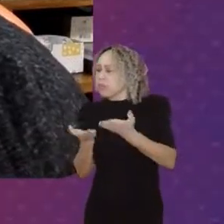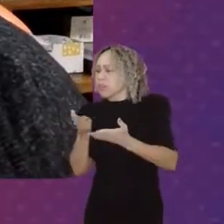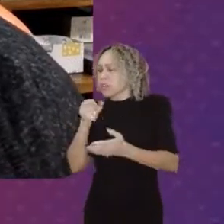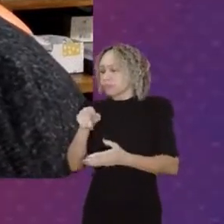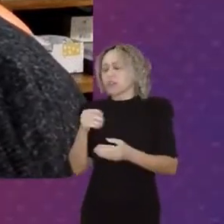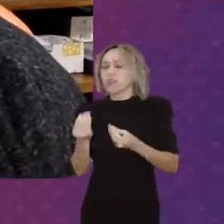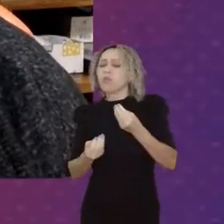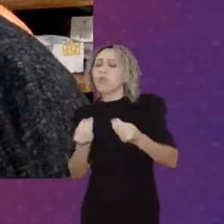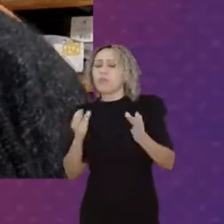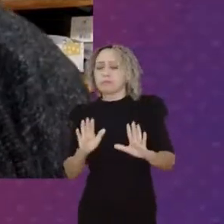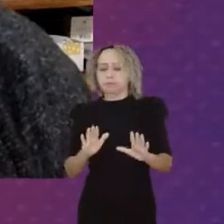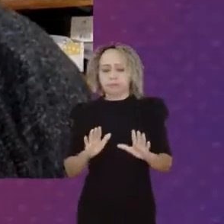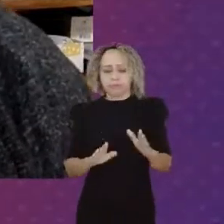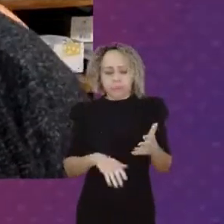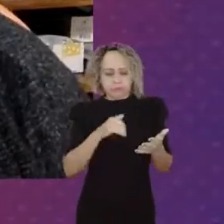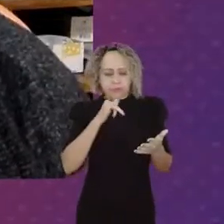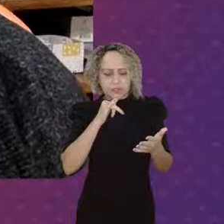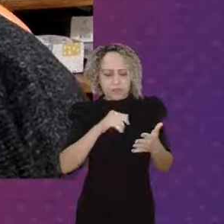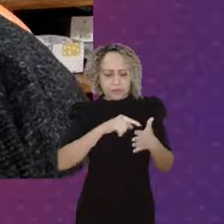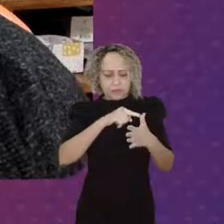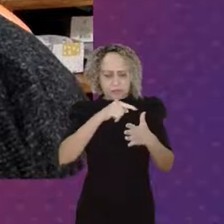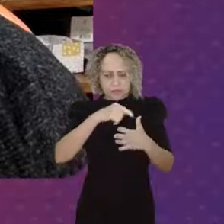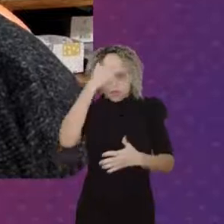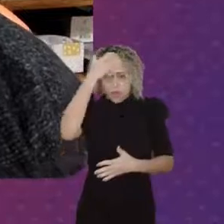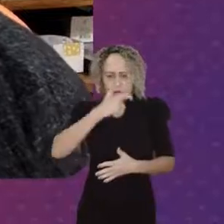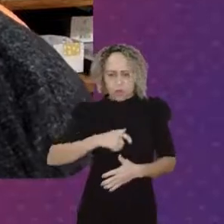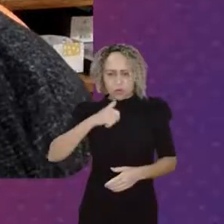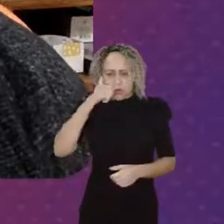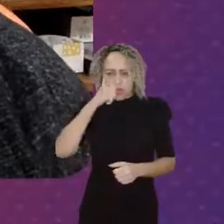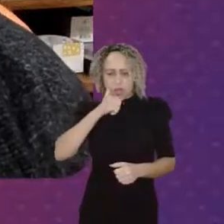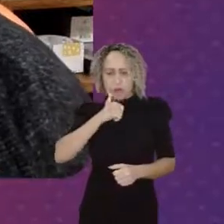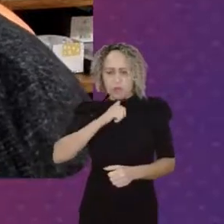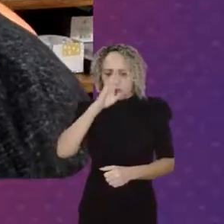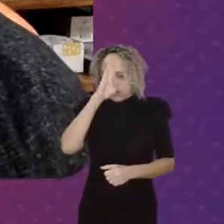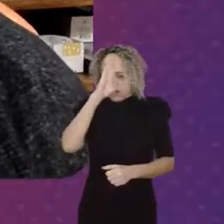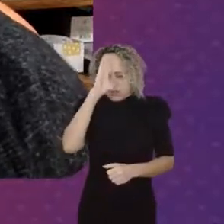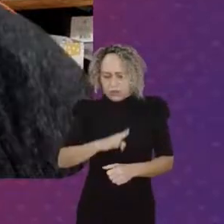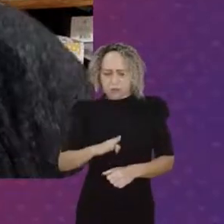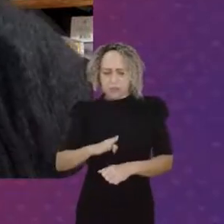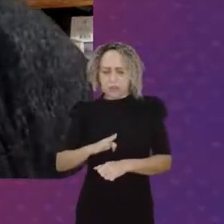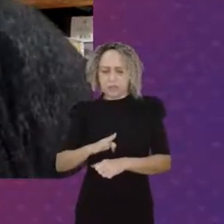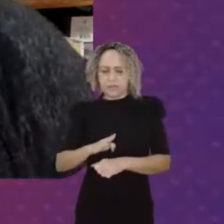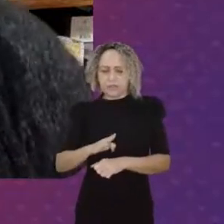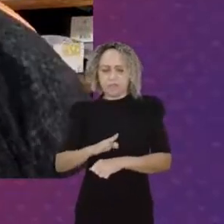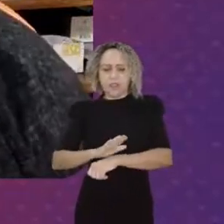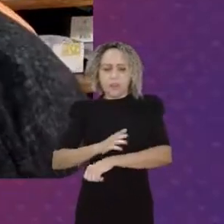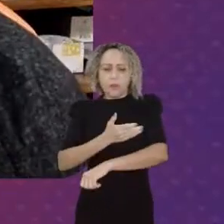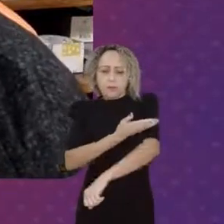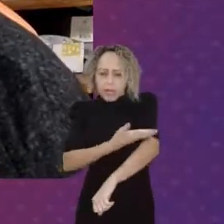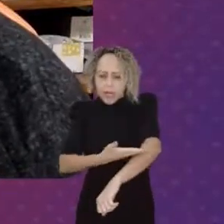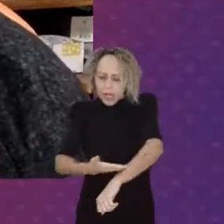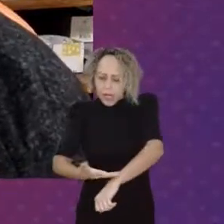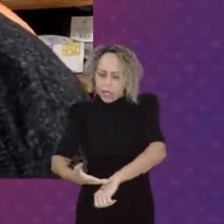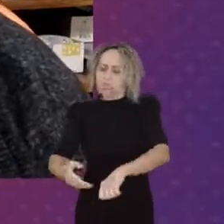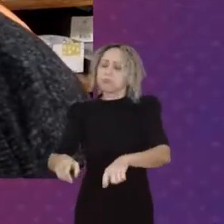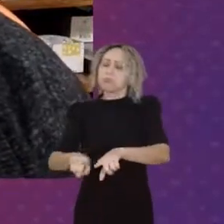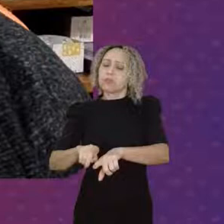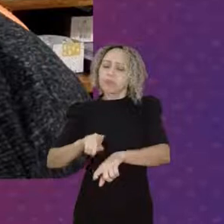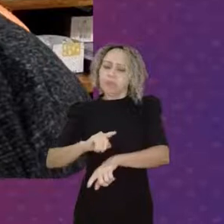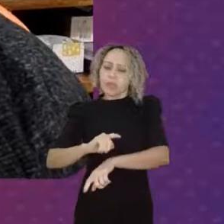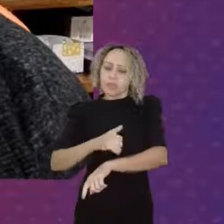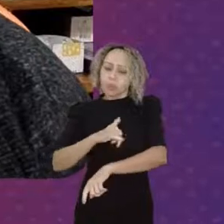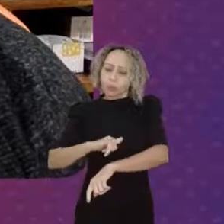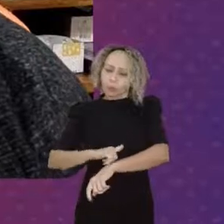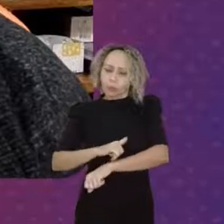alguns demarcadores, né? Eu sou uma mulher cis, branca, sudestina e sou uma mulher gorda.